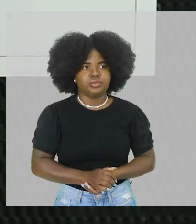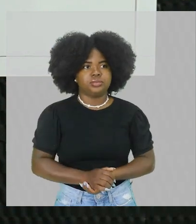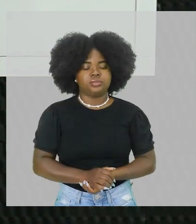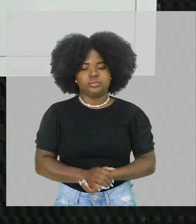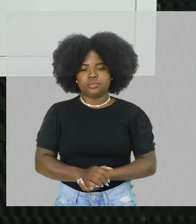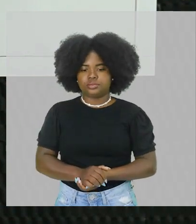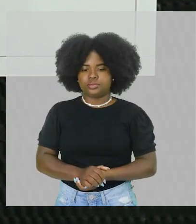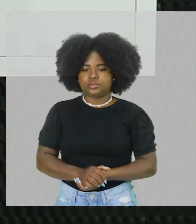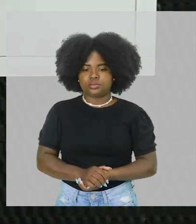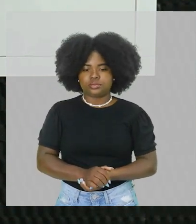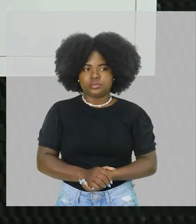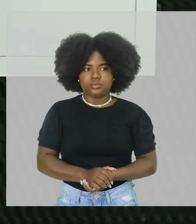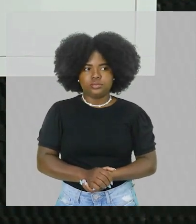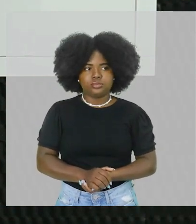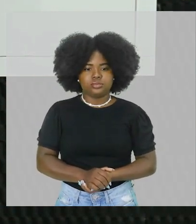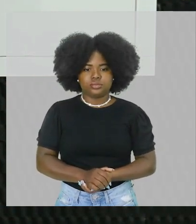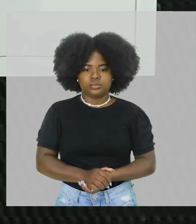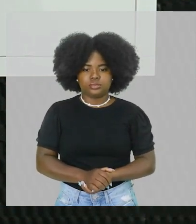elevar